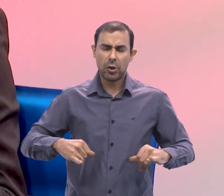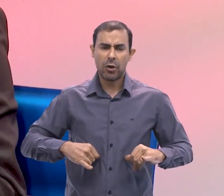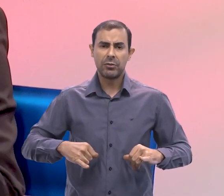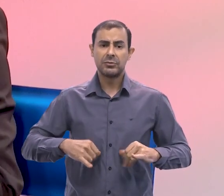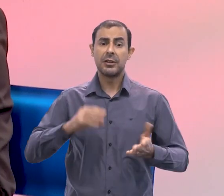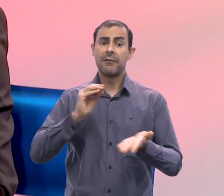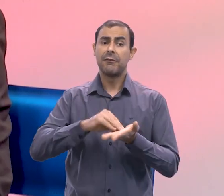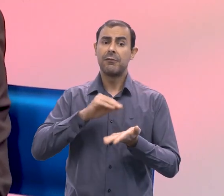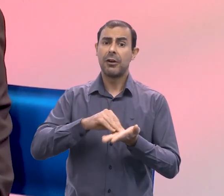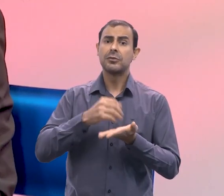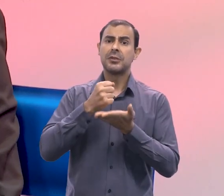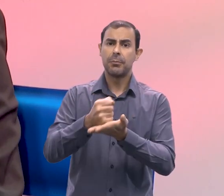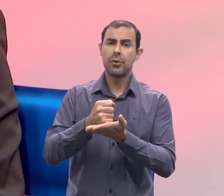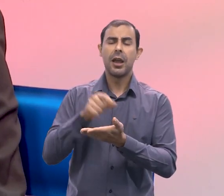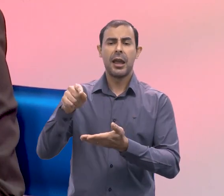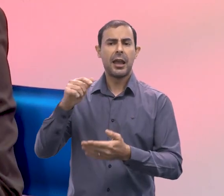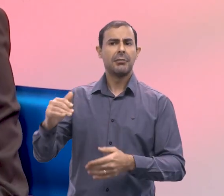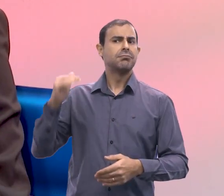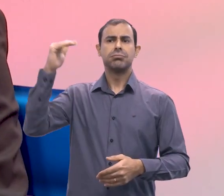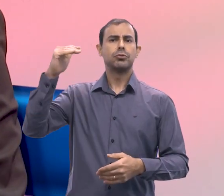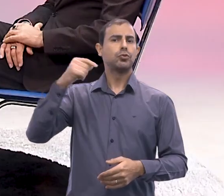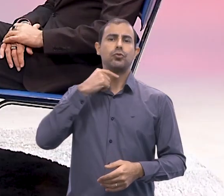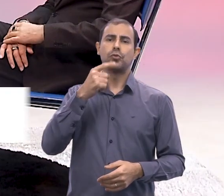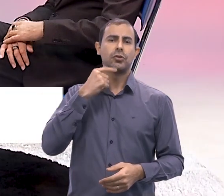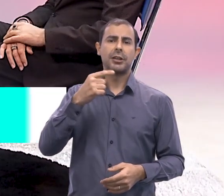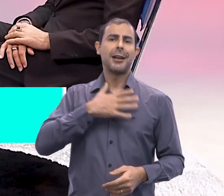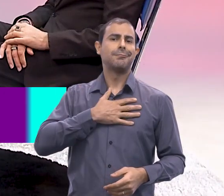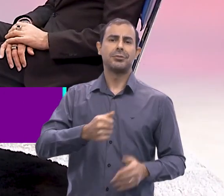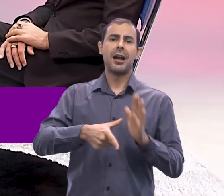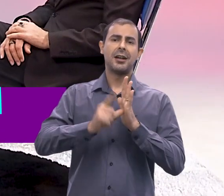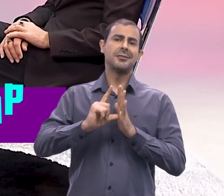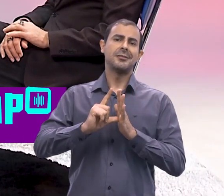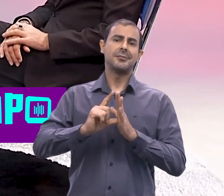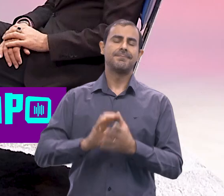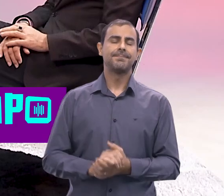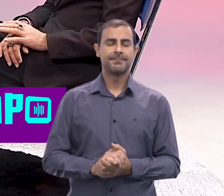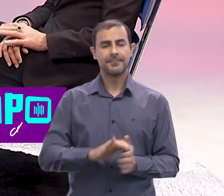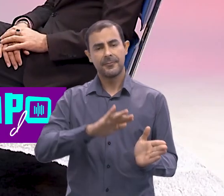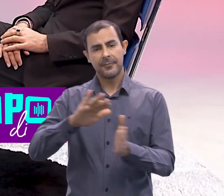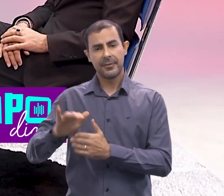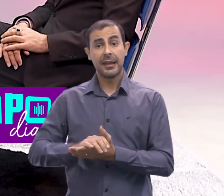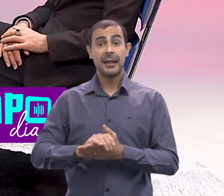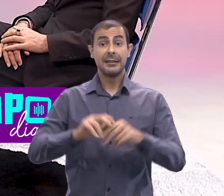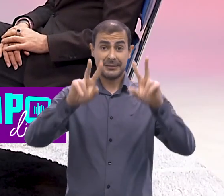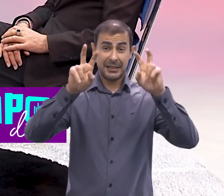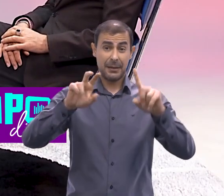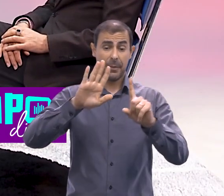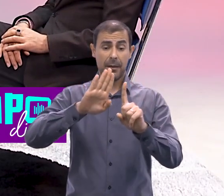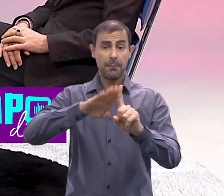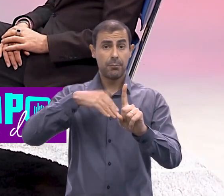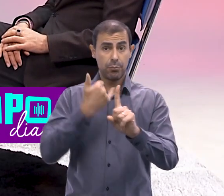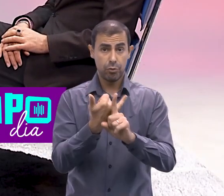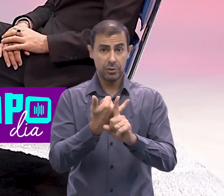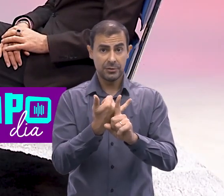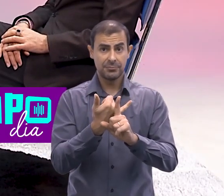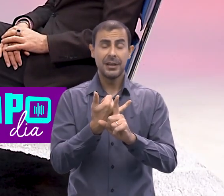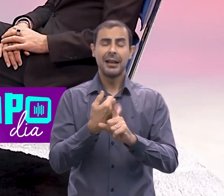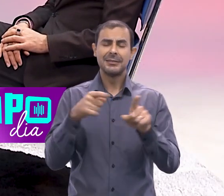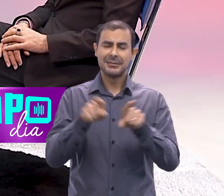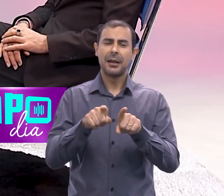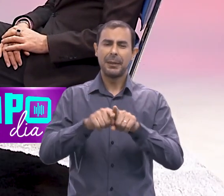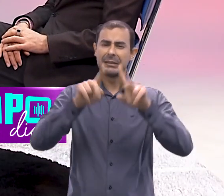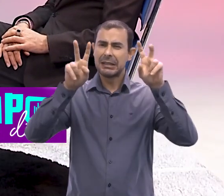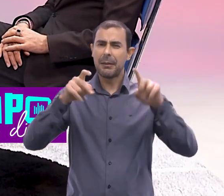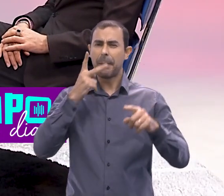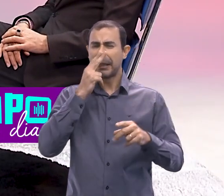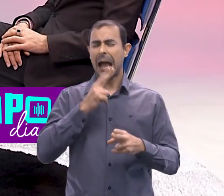de apoio, ela não chega à idade de adulto, infelizmente. E em relação ao bullying, né? Você citou essa questão, o bullying